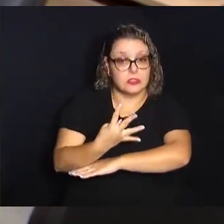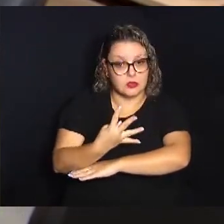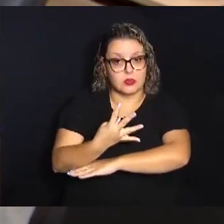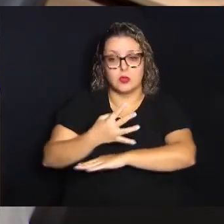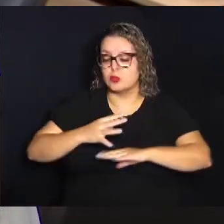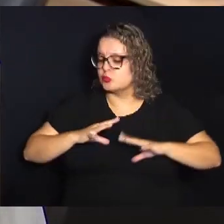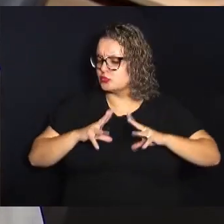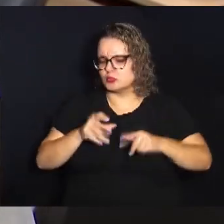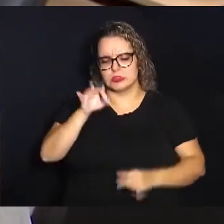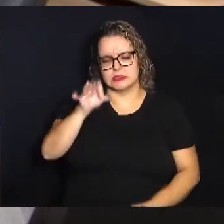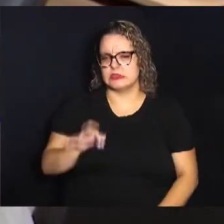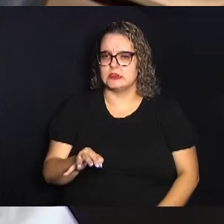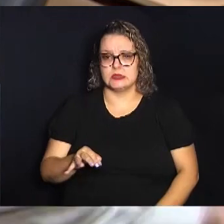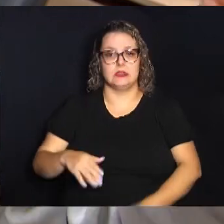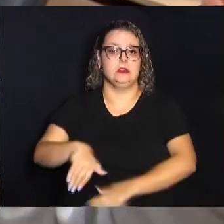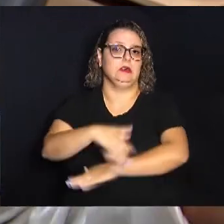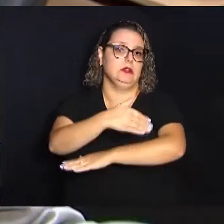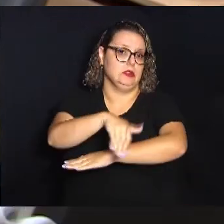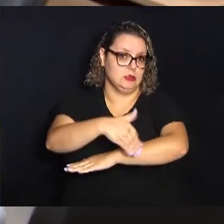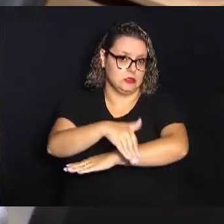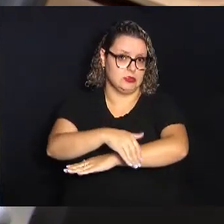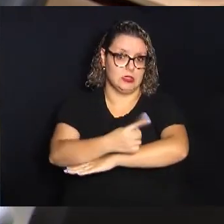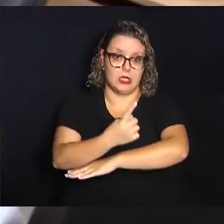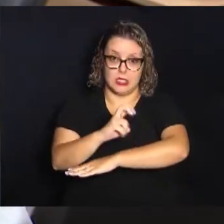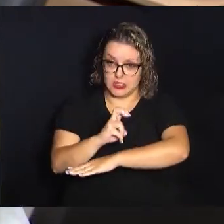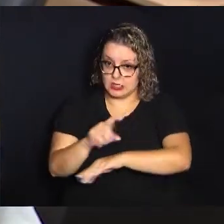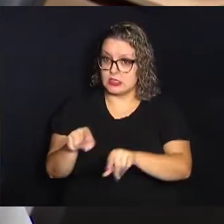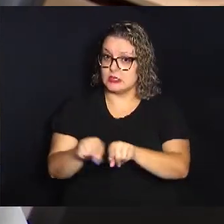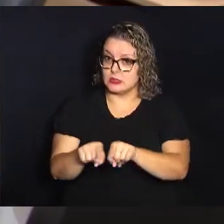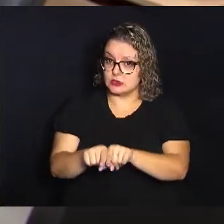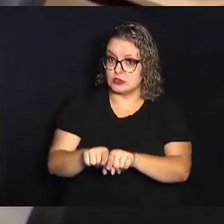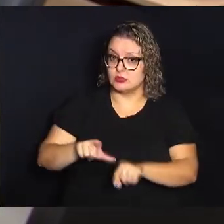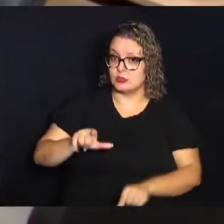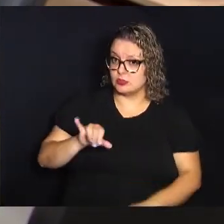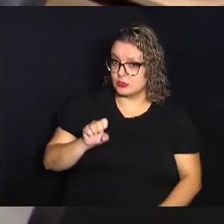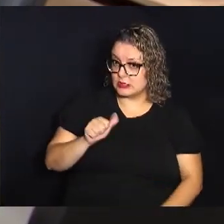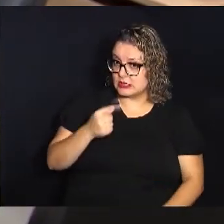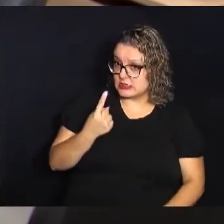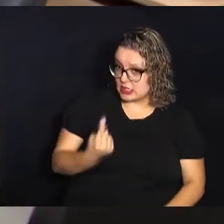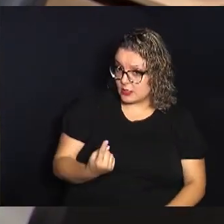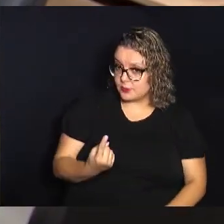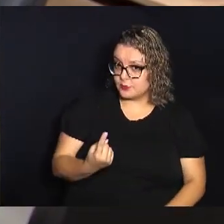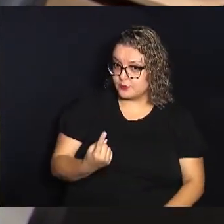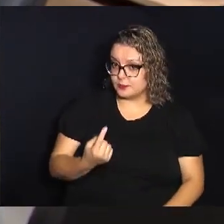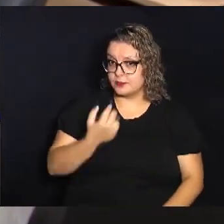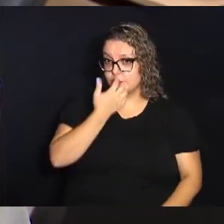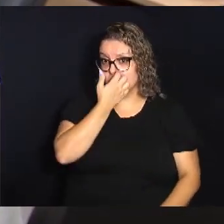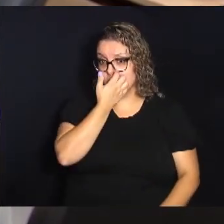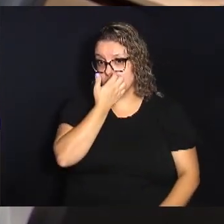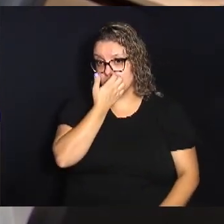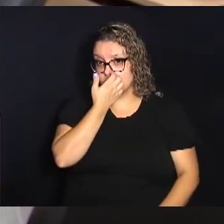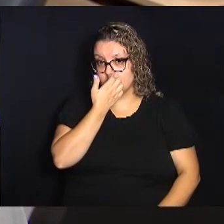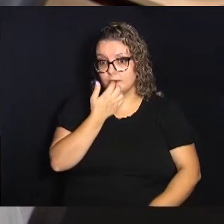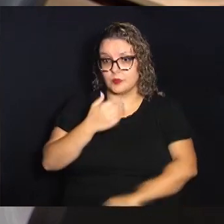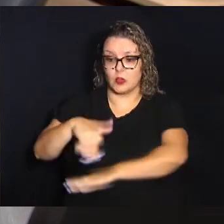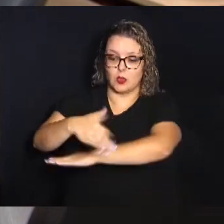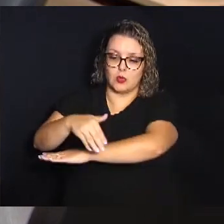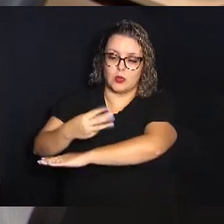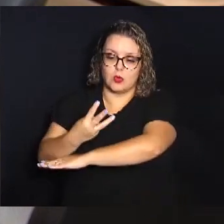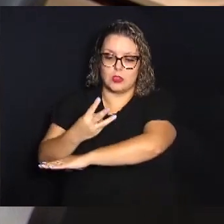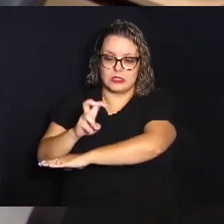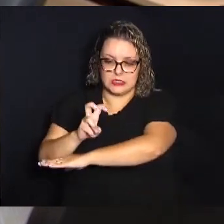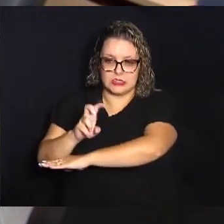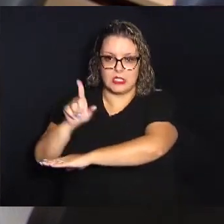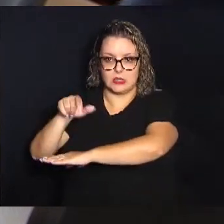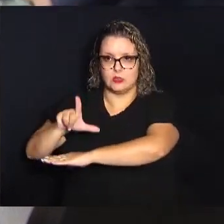34 com toda certeza na rua 15 também no Lisa 1 esse 35 no